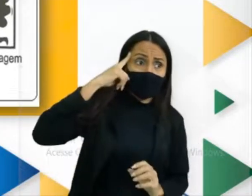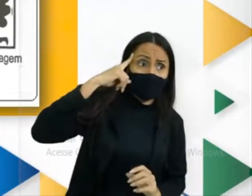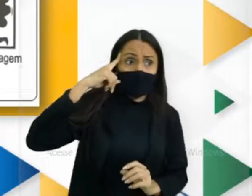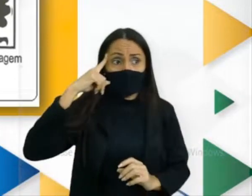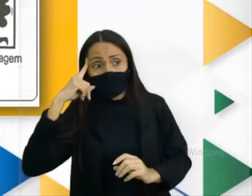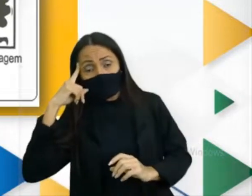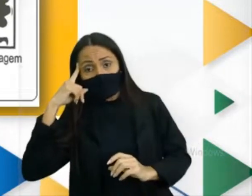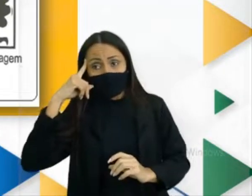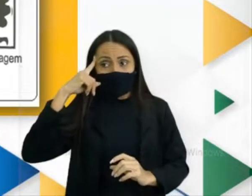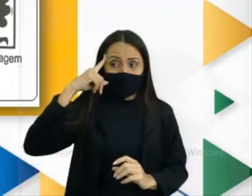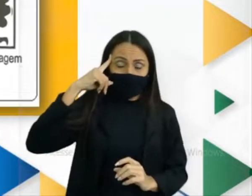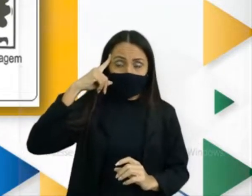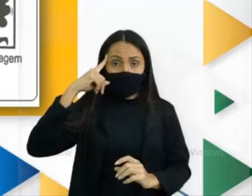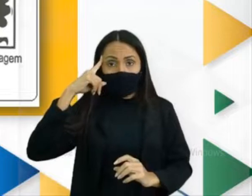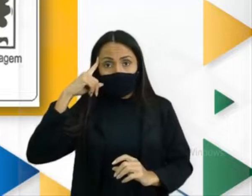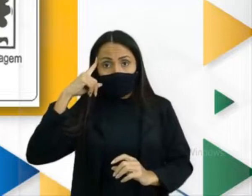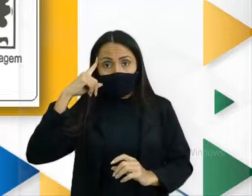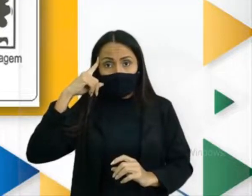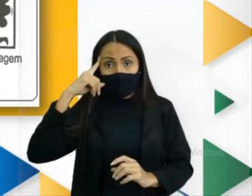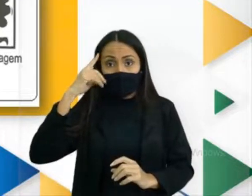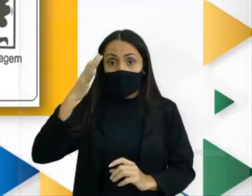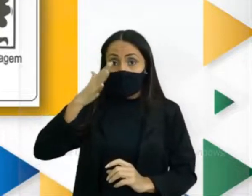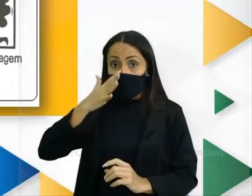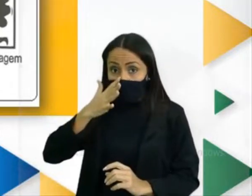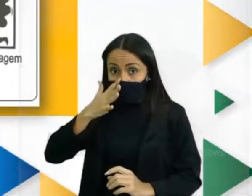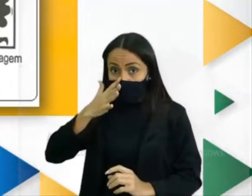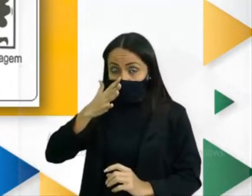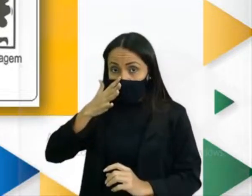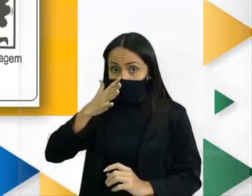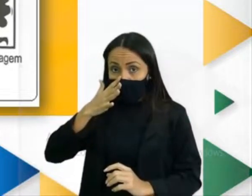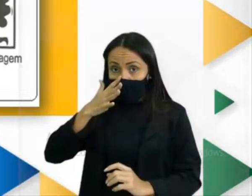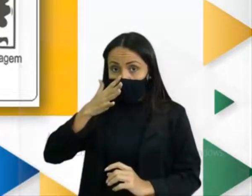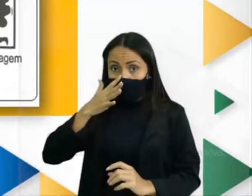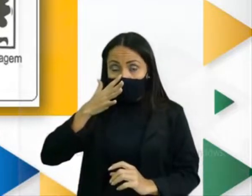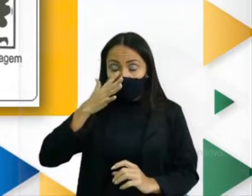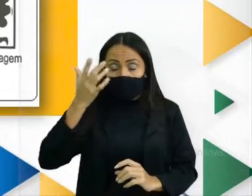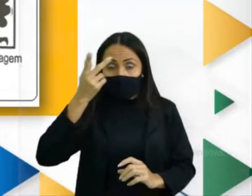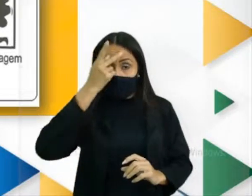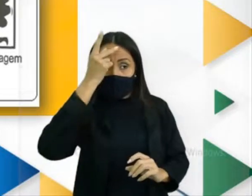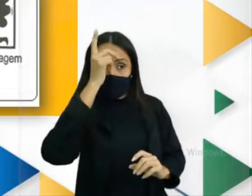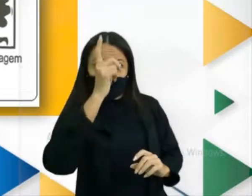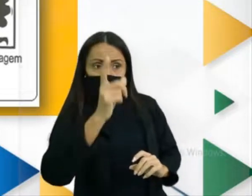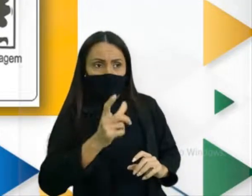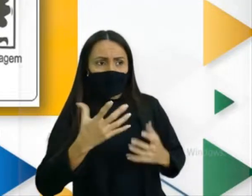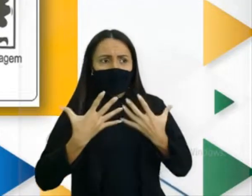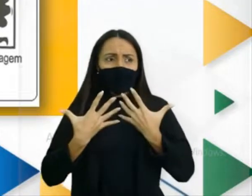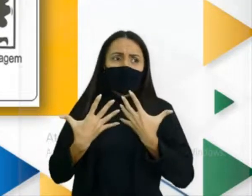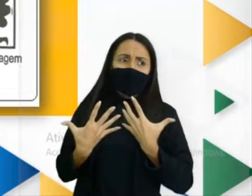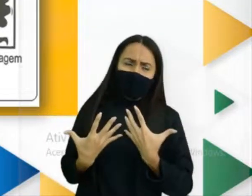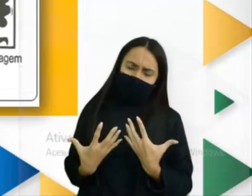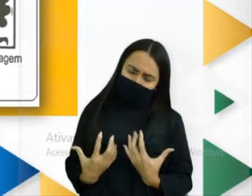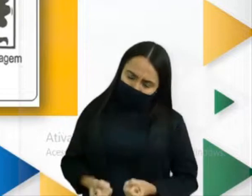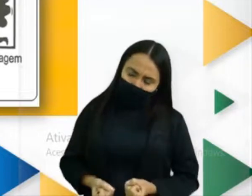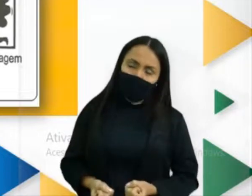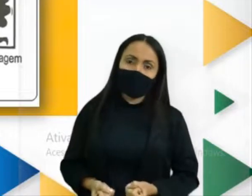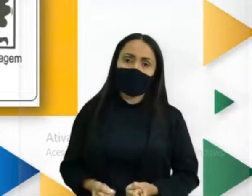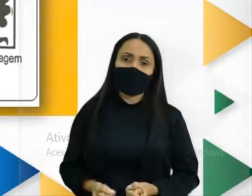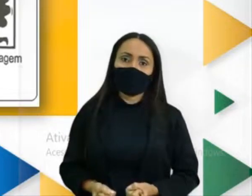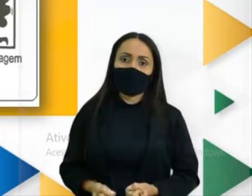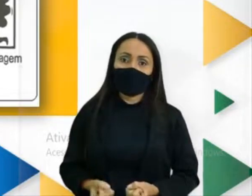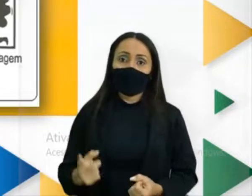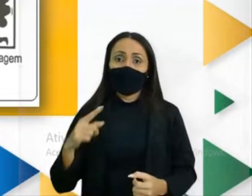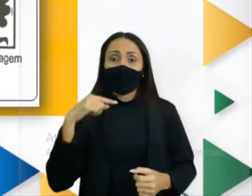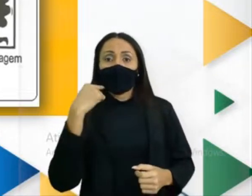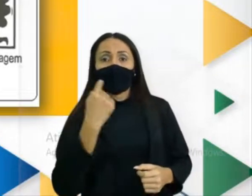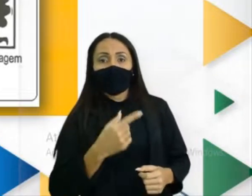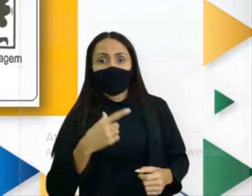dúvida, certo? Admirado. O personagem está cansado. Nós